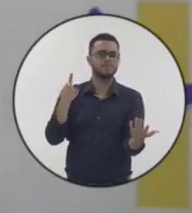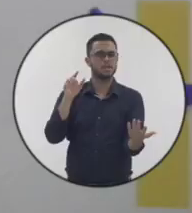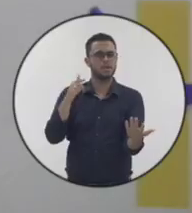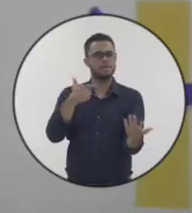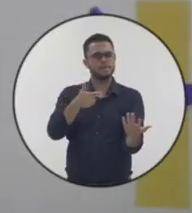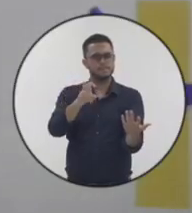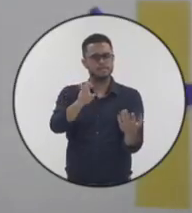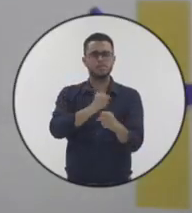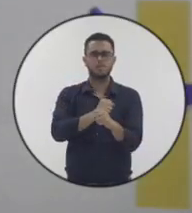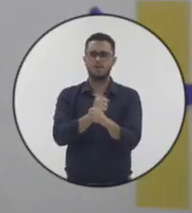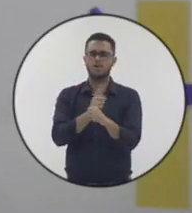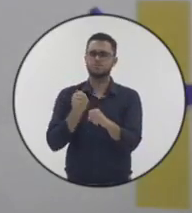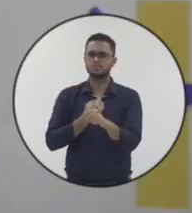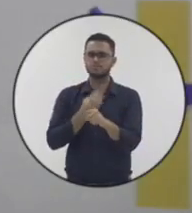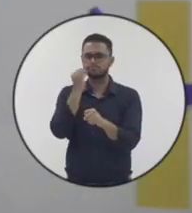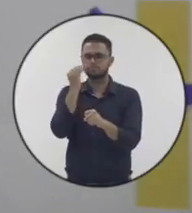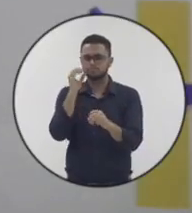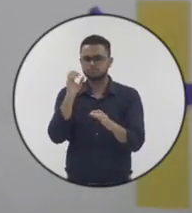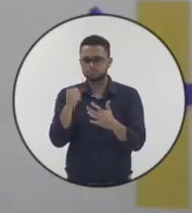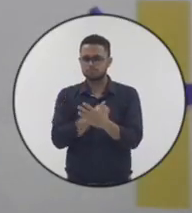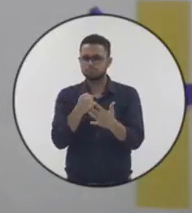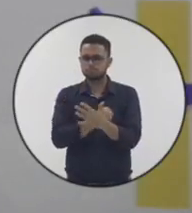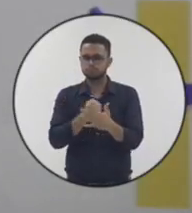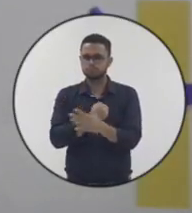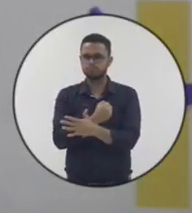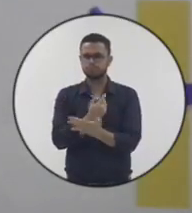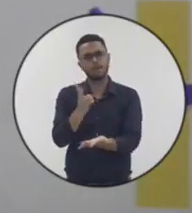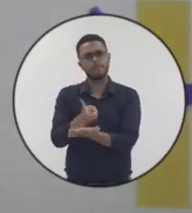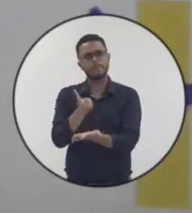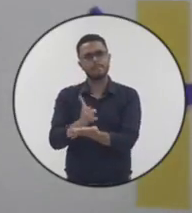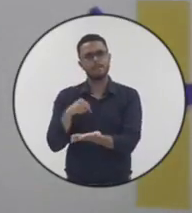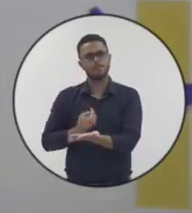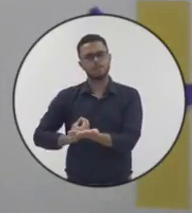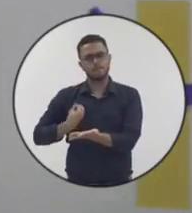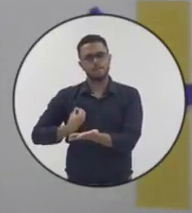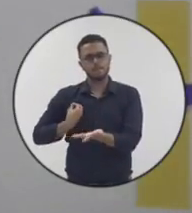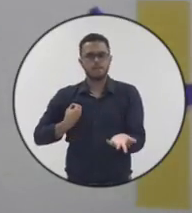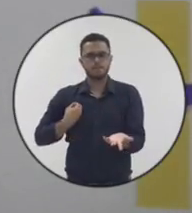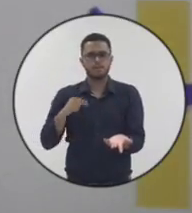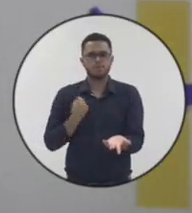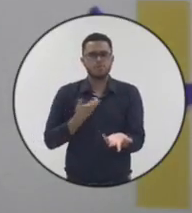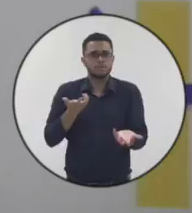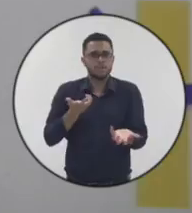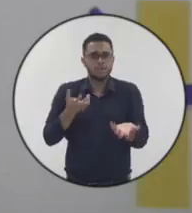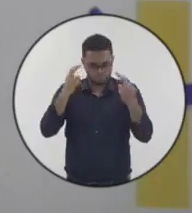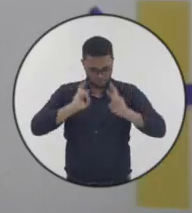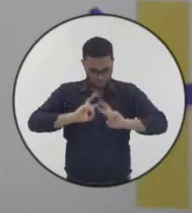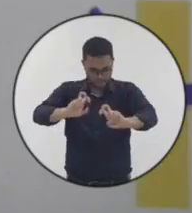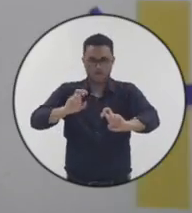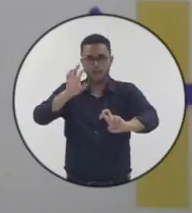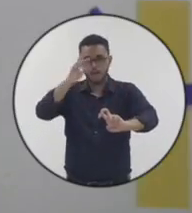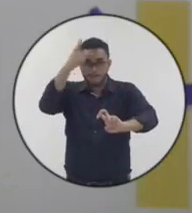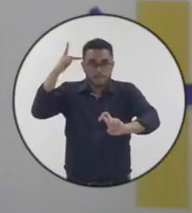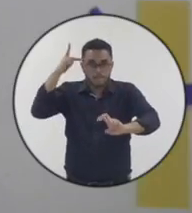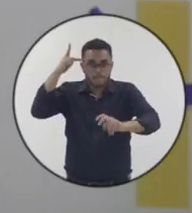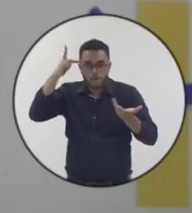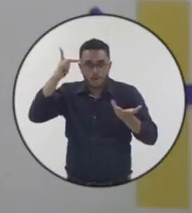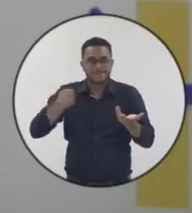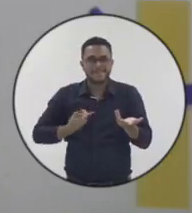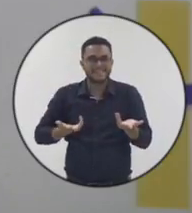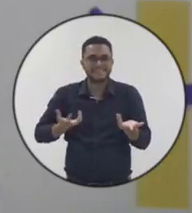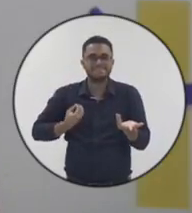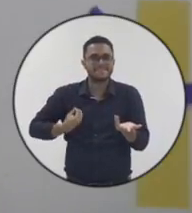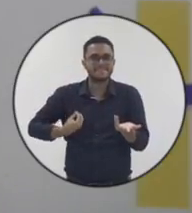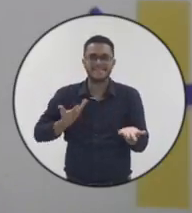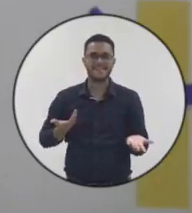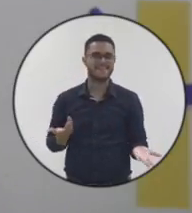travando pela manutenção das nossas vidas. Antes de qualquer coisa, a gente quer ser reconhecido enquanto pessoas, a gente quer viver, né? Antes